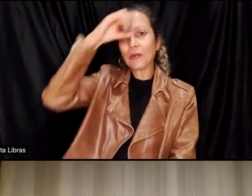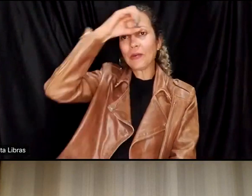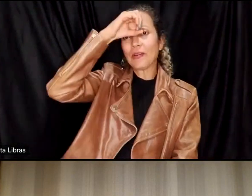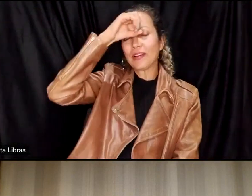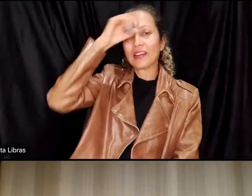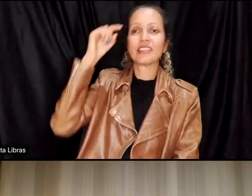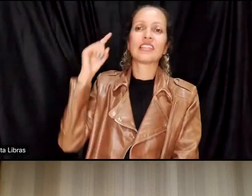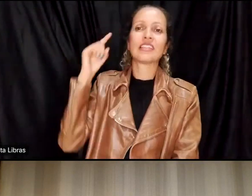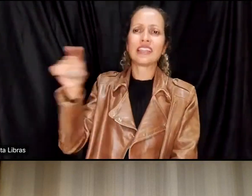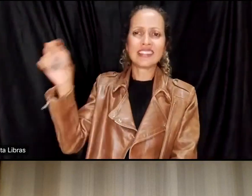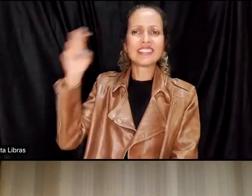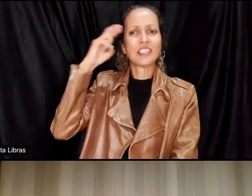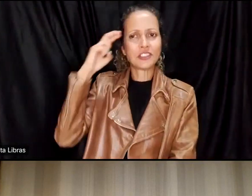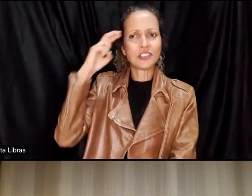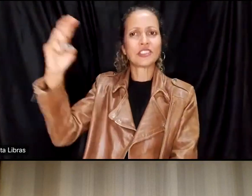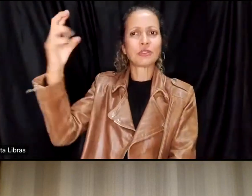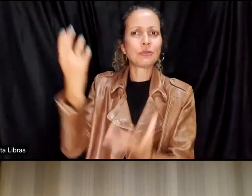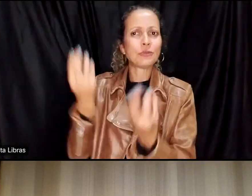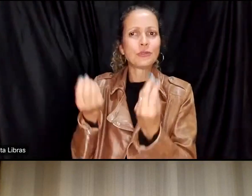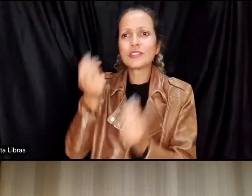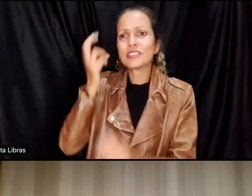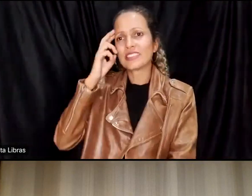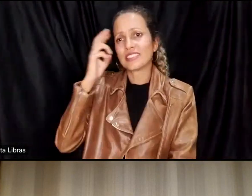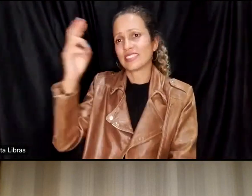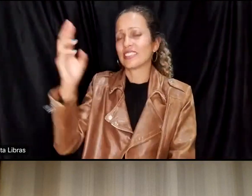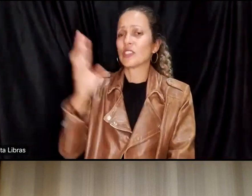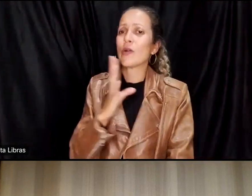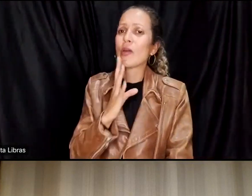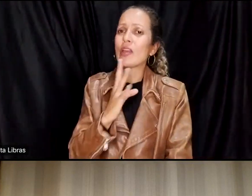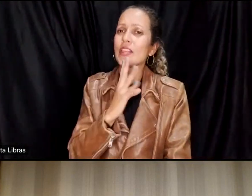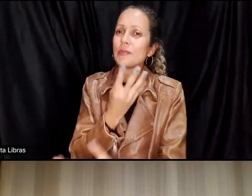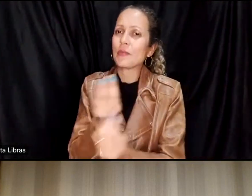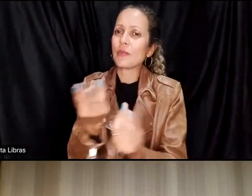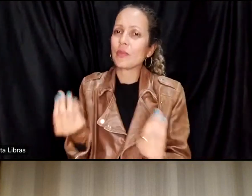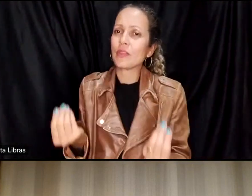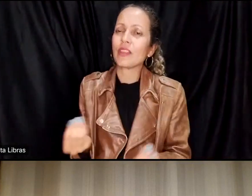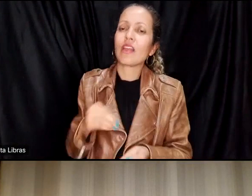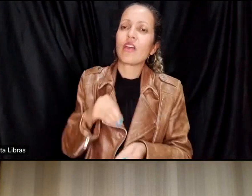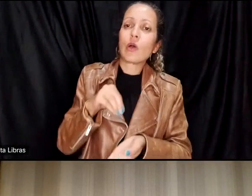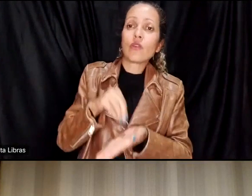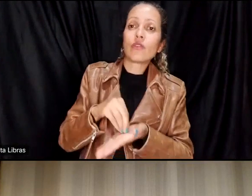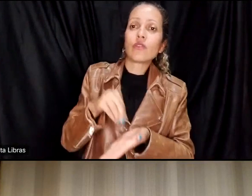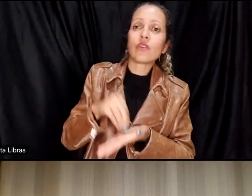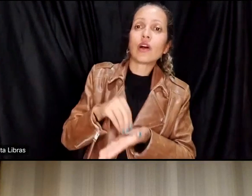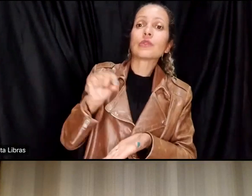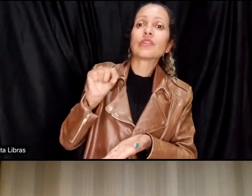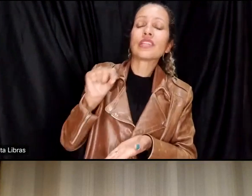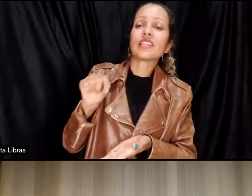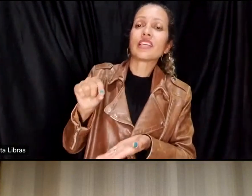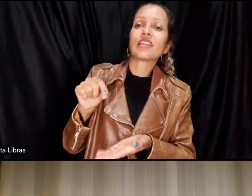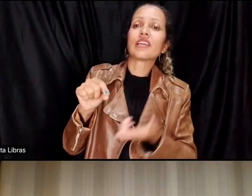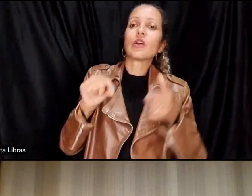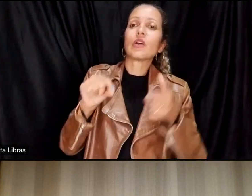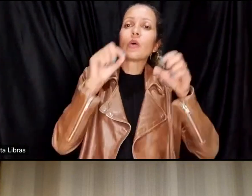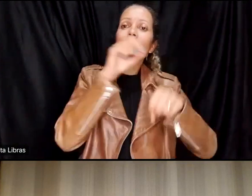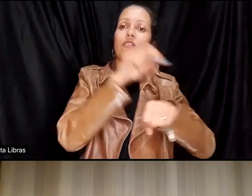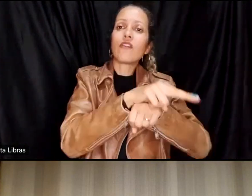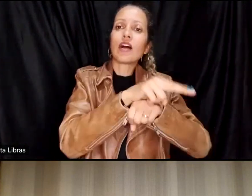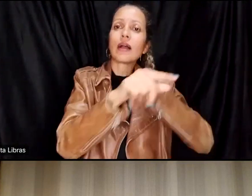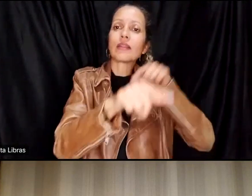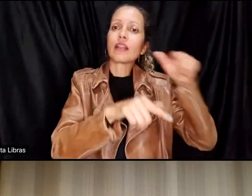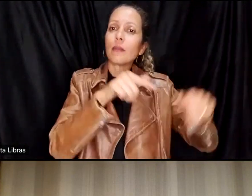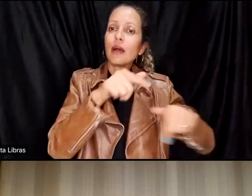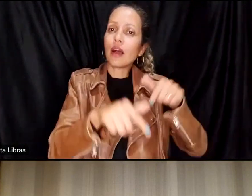então muitas vezes os surdos eles não encontram um trabalho e quando encontram muitas vezes eles são colocados na